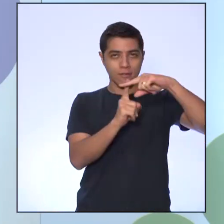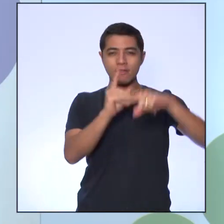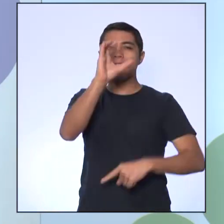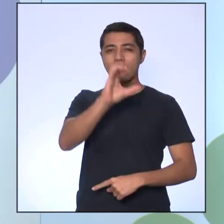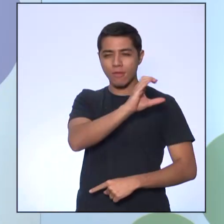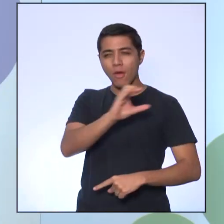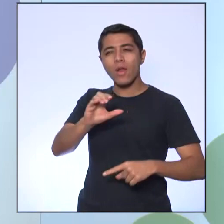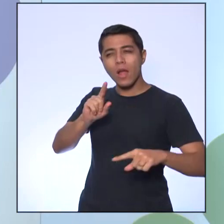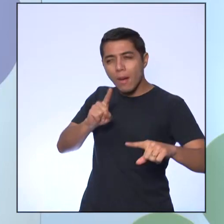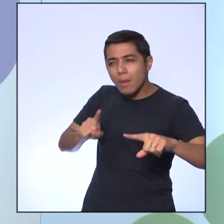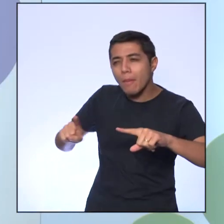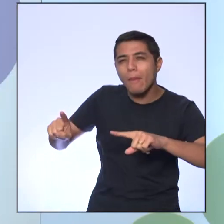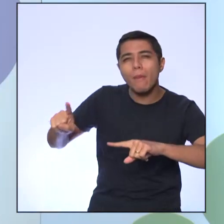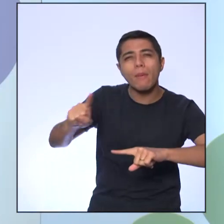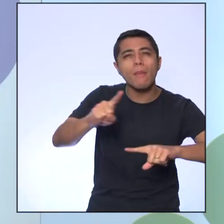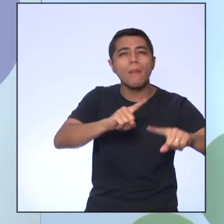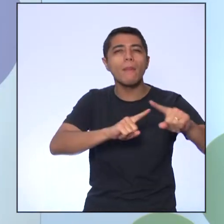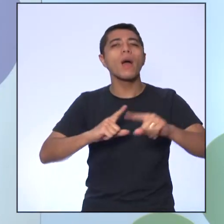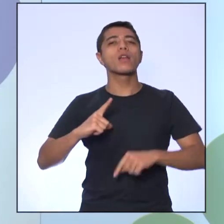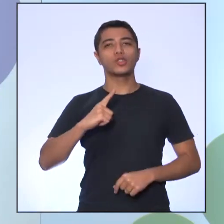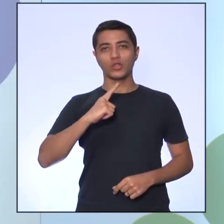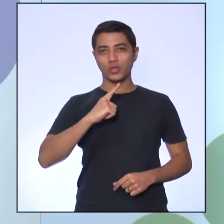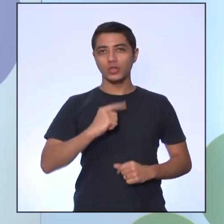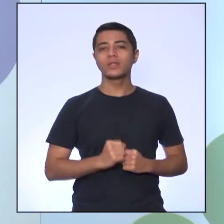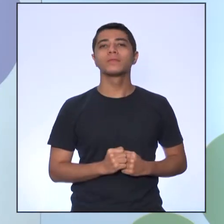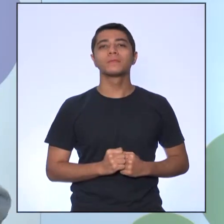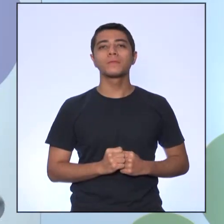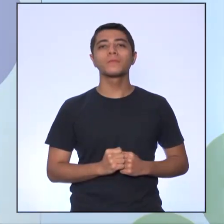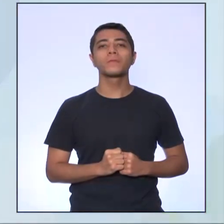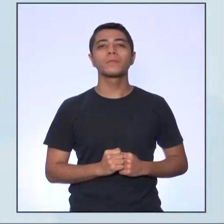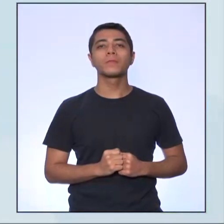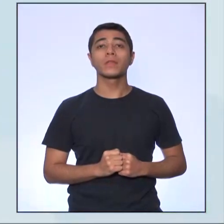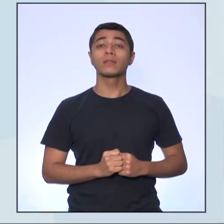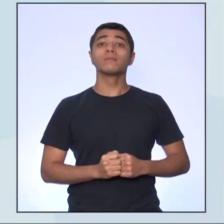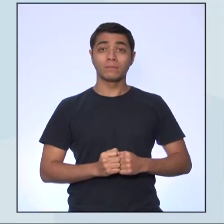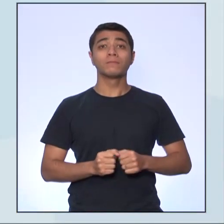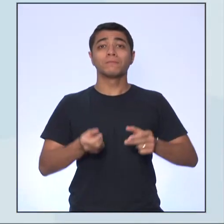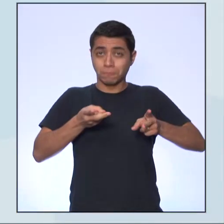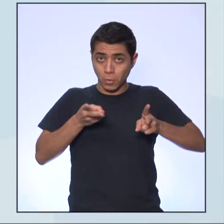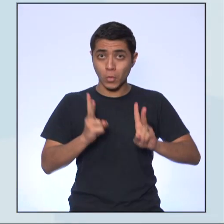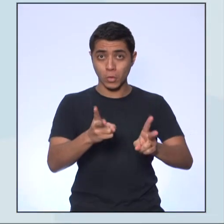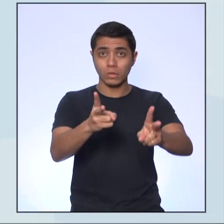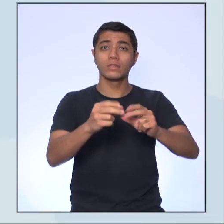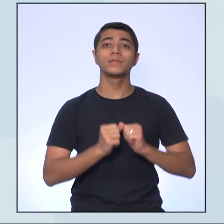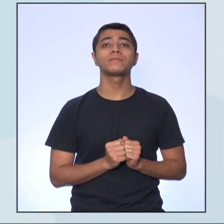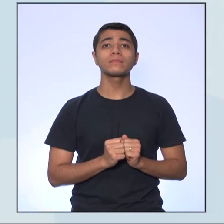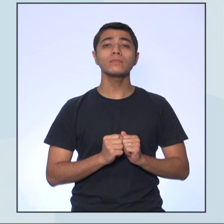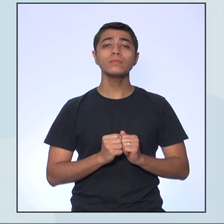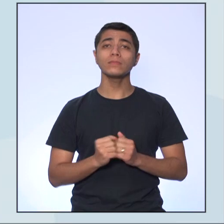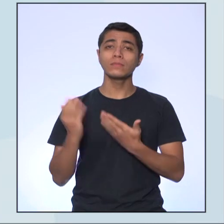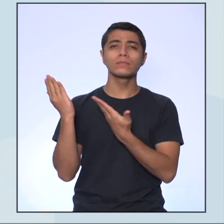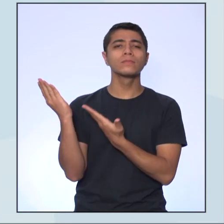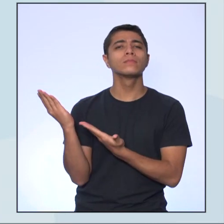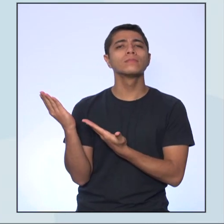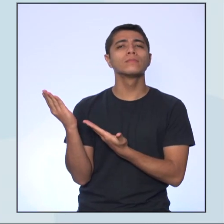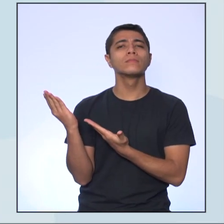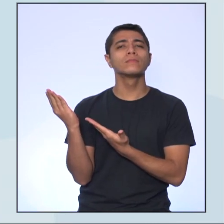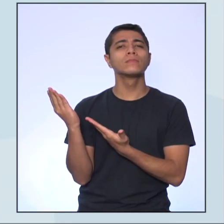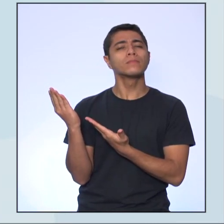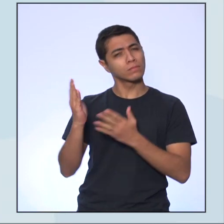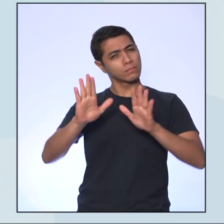passada. Então, dando continuidade aí, né? Na tela para vocês, vocês vão perceber que nem todas as pessoas